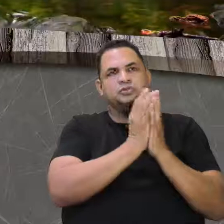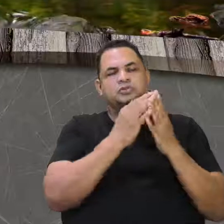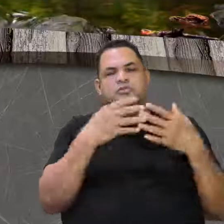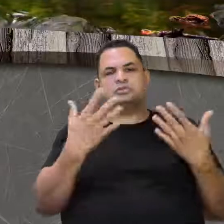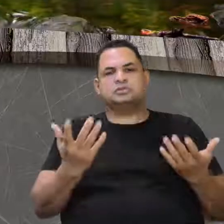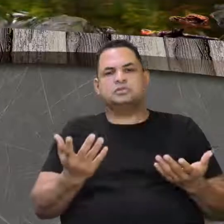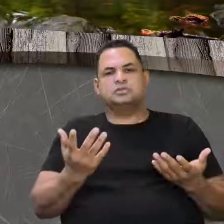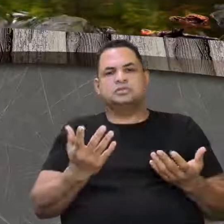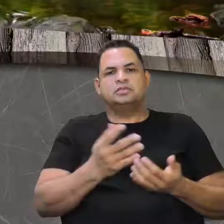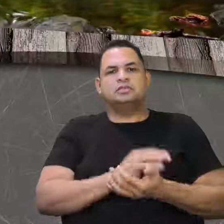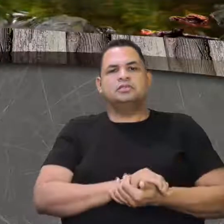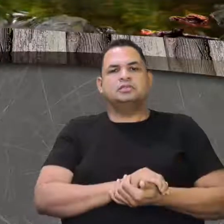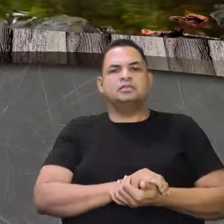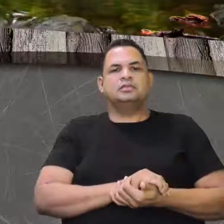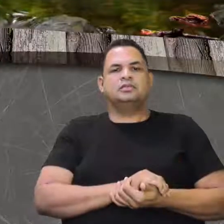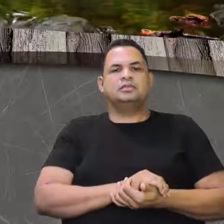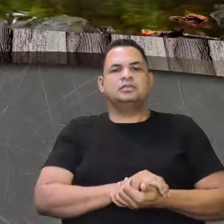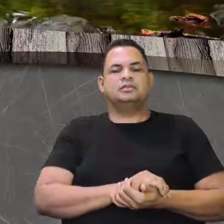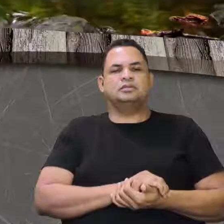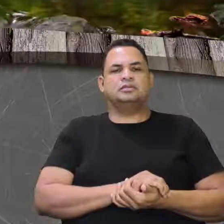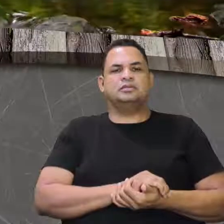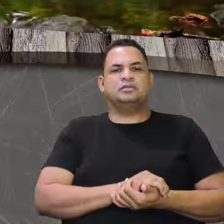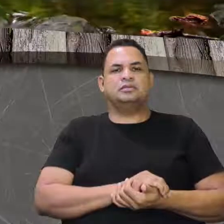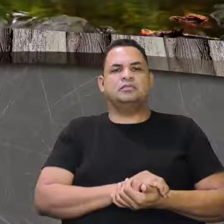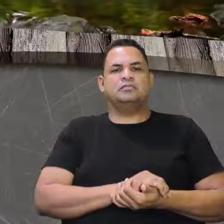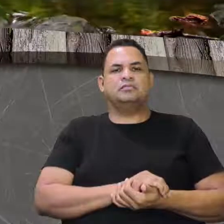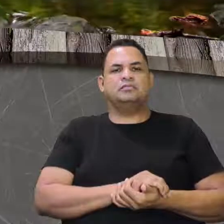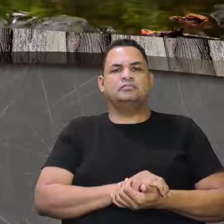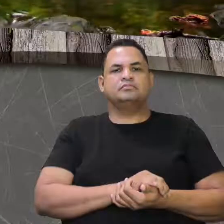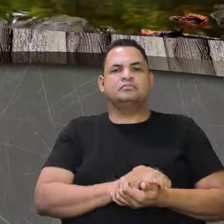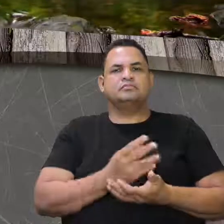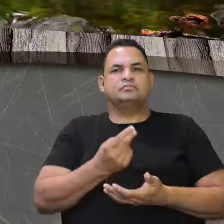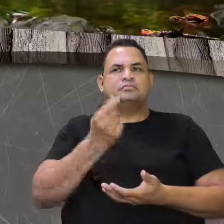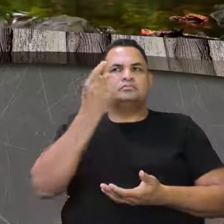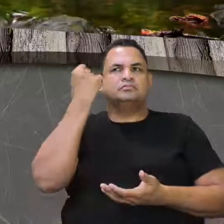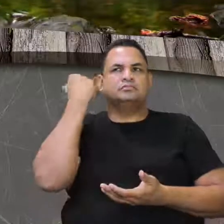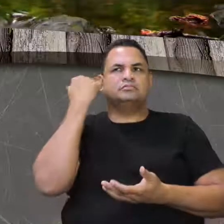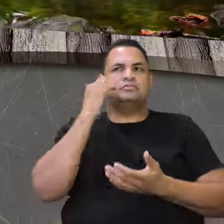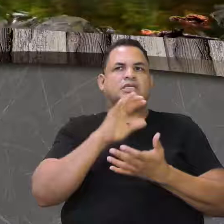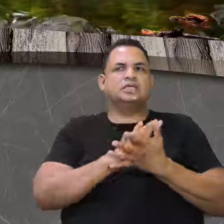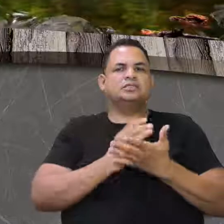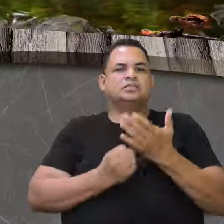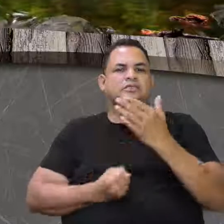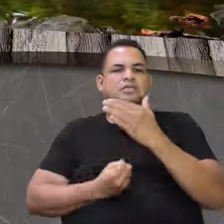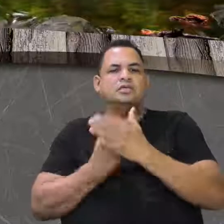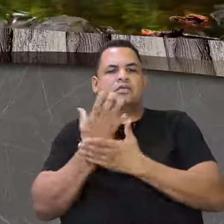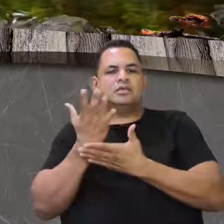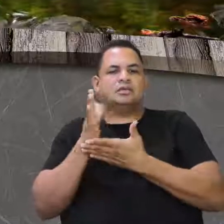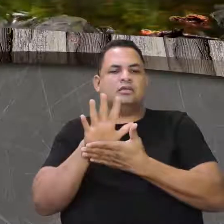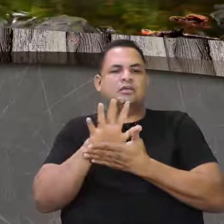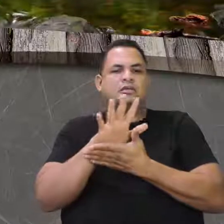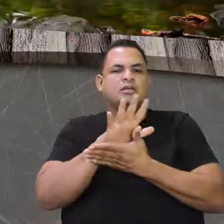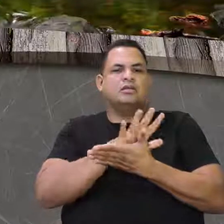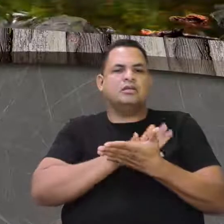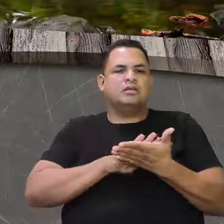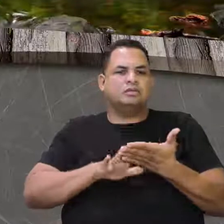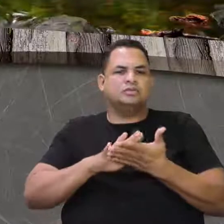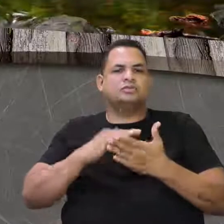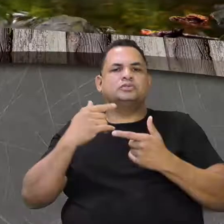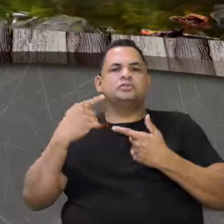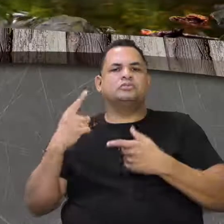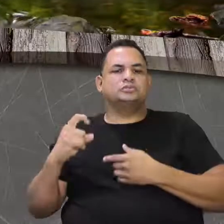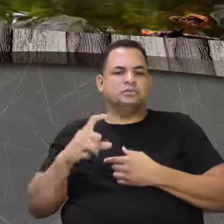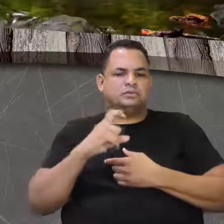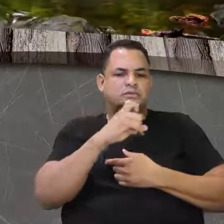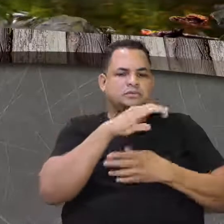com o bimestre na mente. E aí, desde lá dos aspectos ecológicos, evolutivos, não foi?